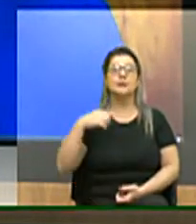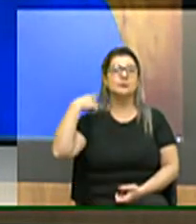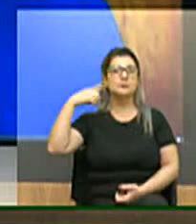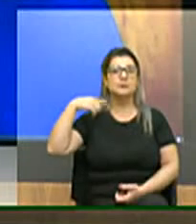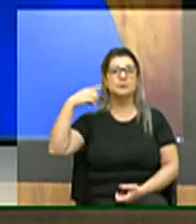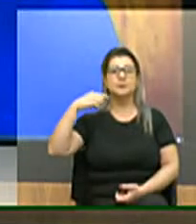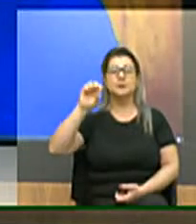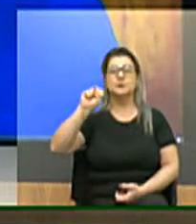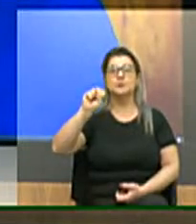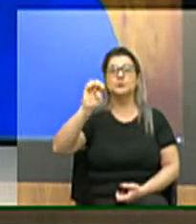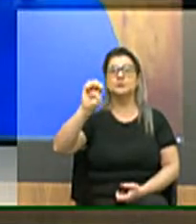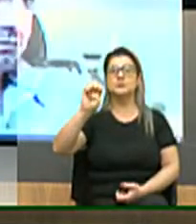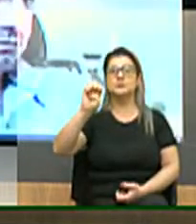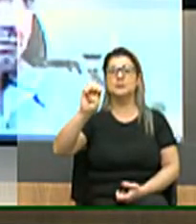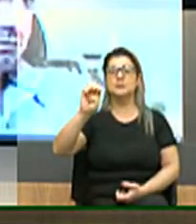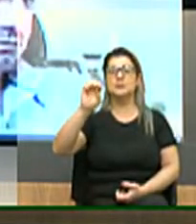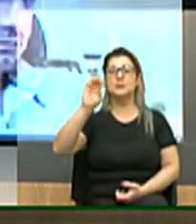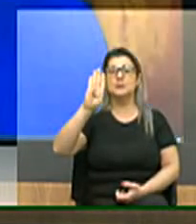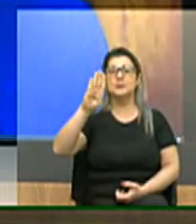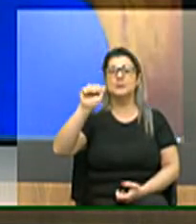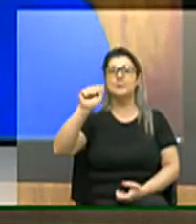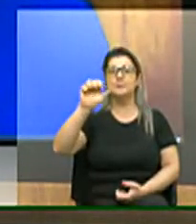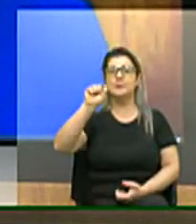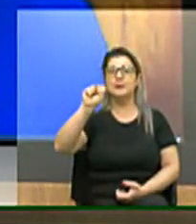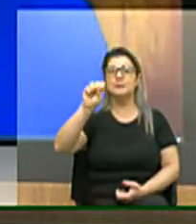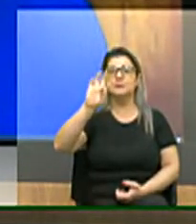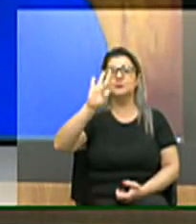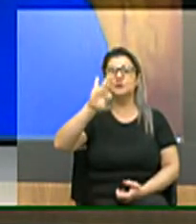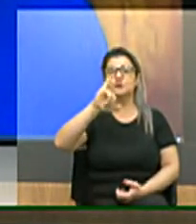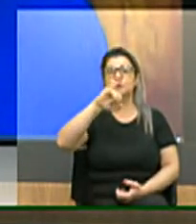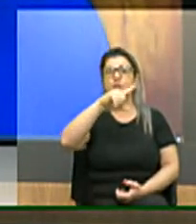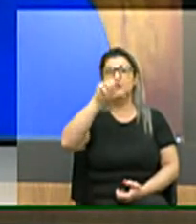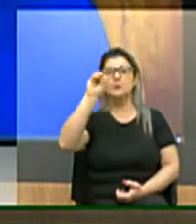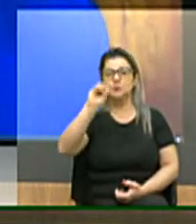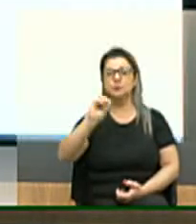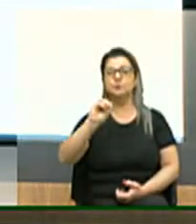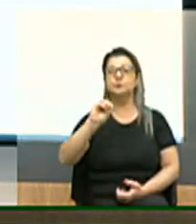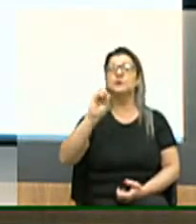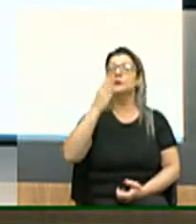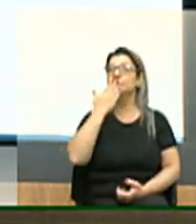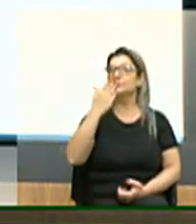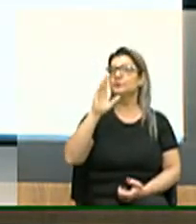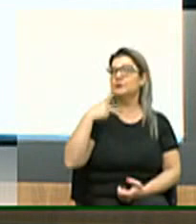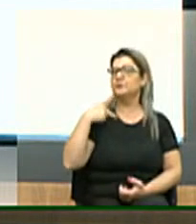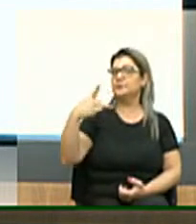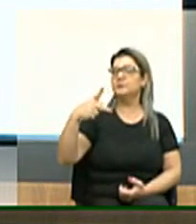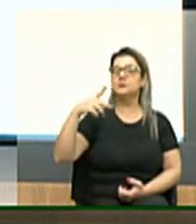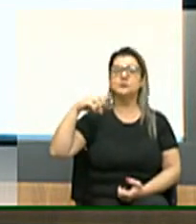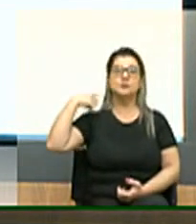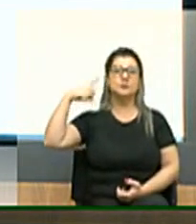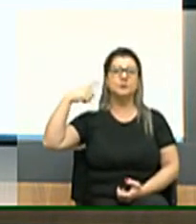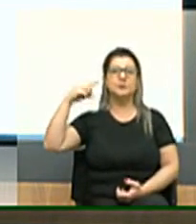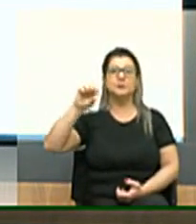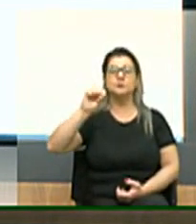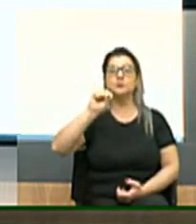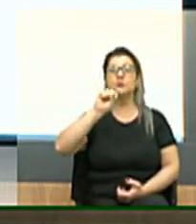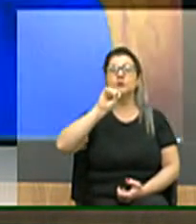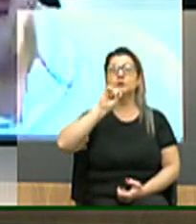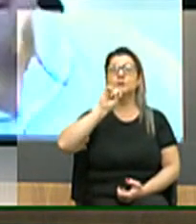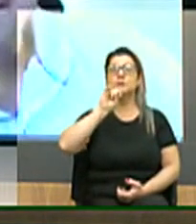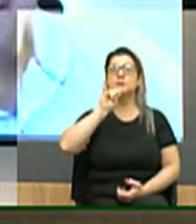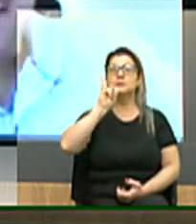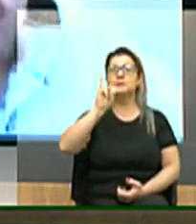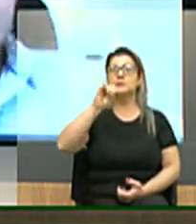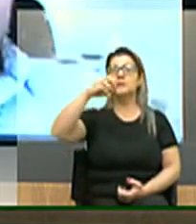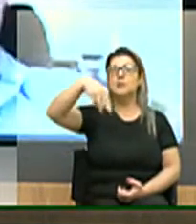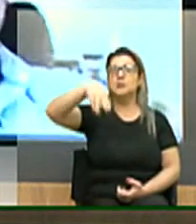Deputado Sebastião Melo. Voto favorável, presidente. Né? Deputado Thiago Simão. Tiago Simon,